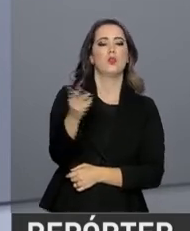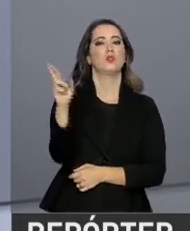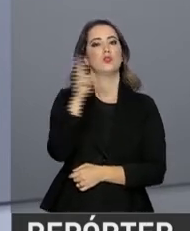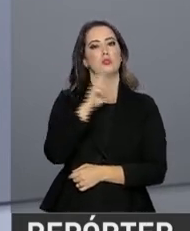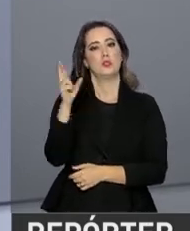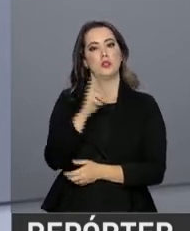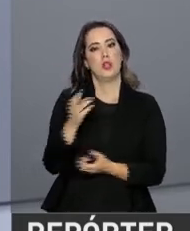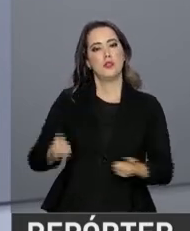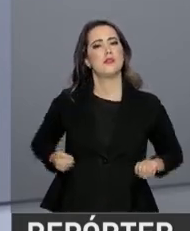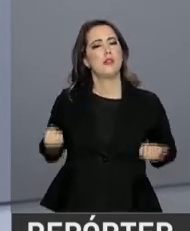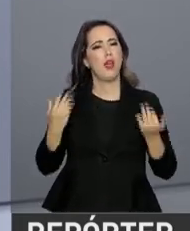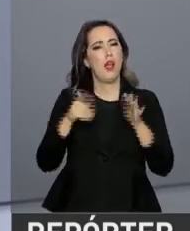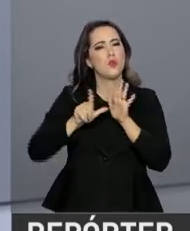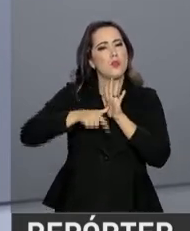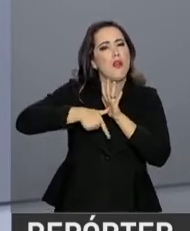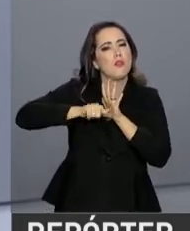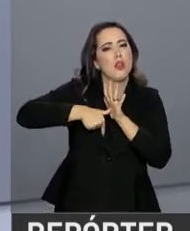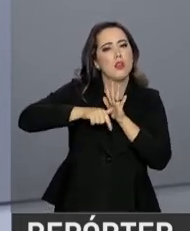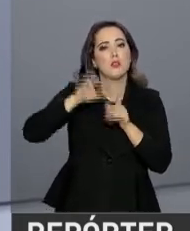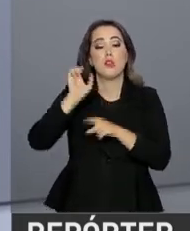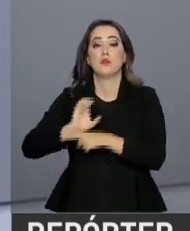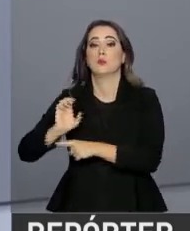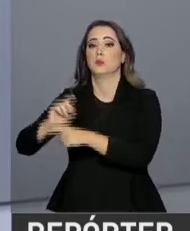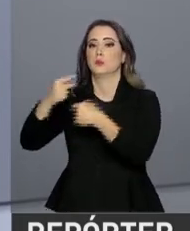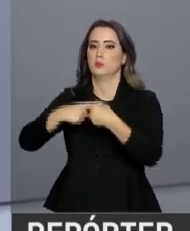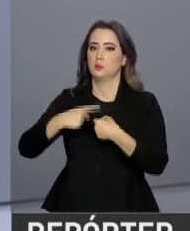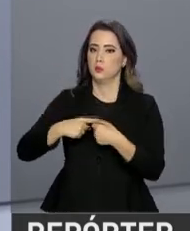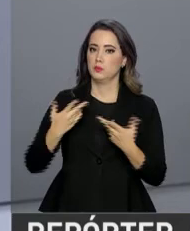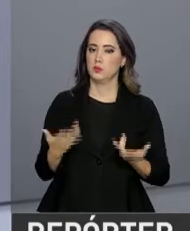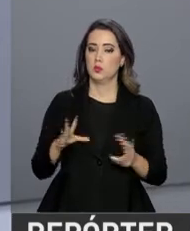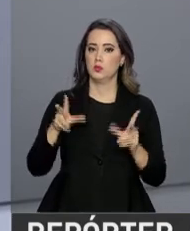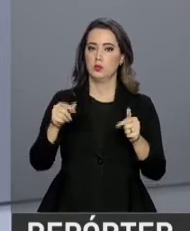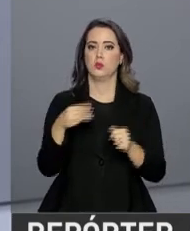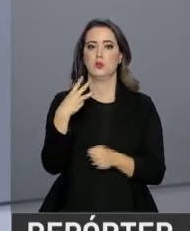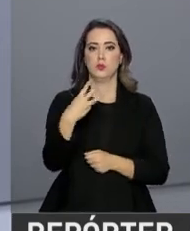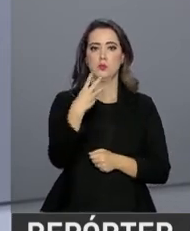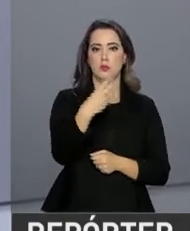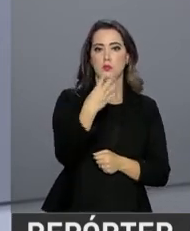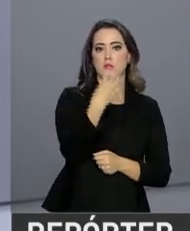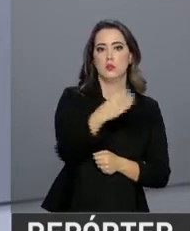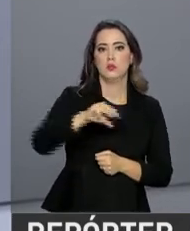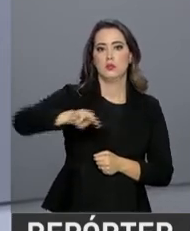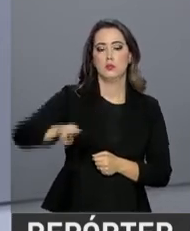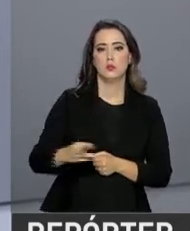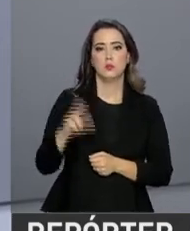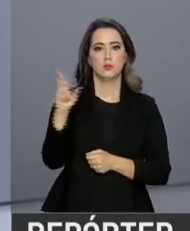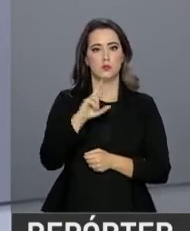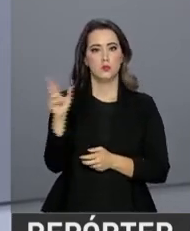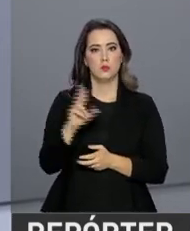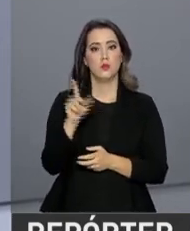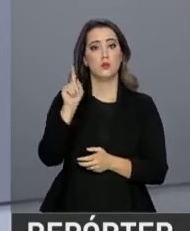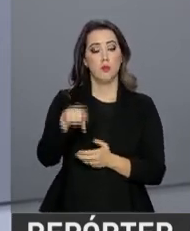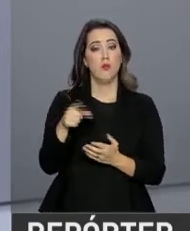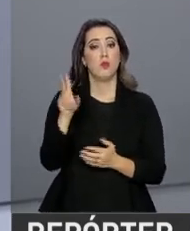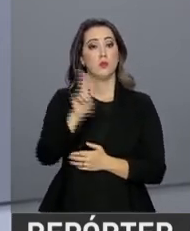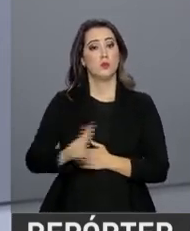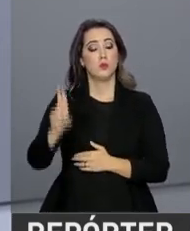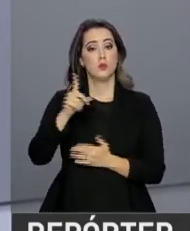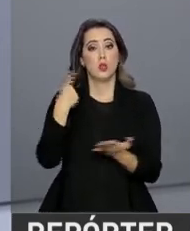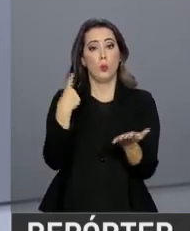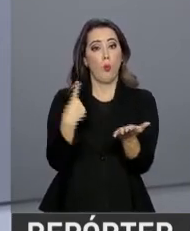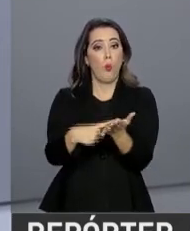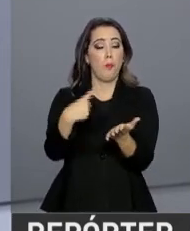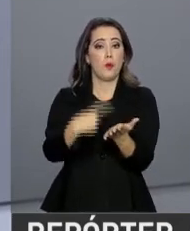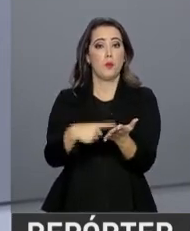em despesas atrasadas de estados e municípios desse total 334 milhões de reais foram para